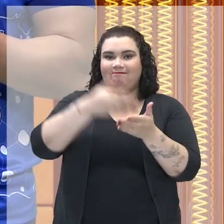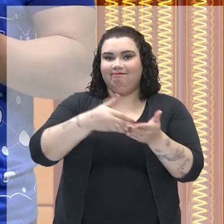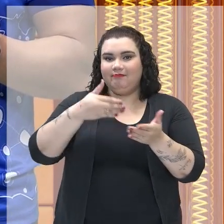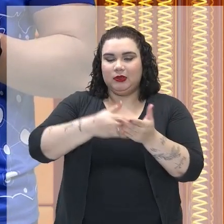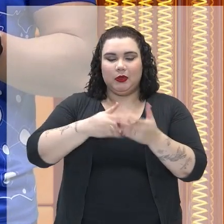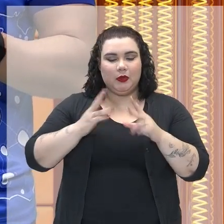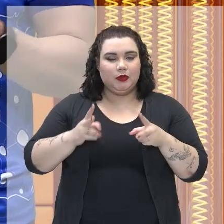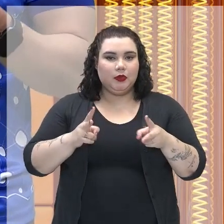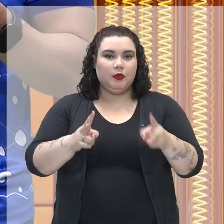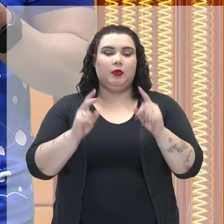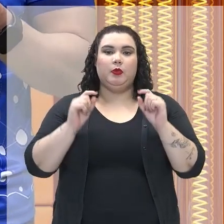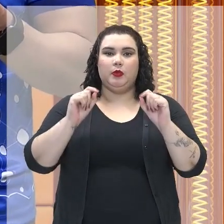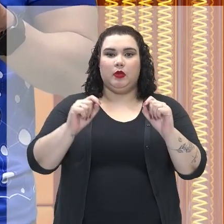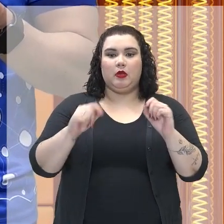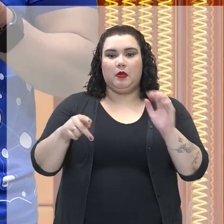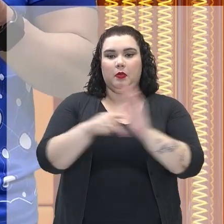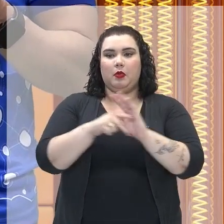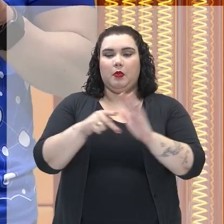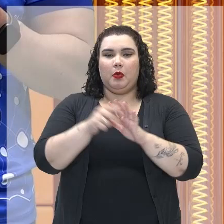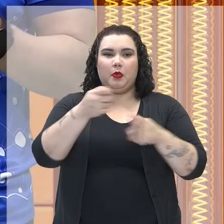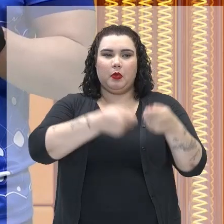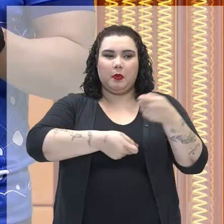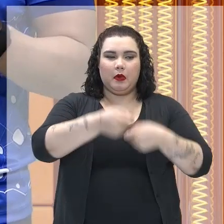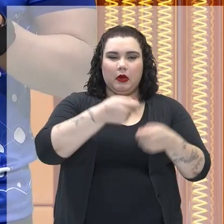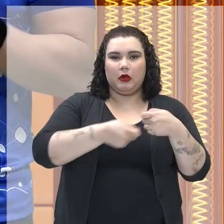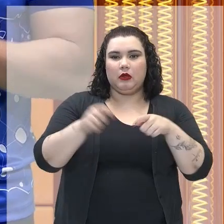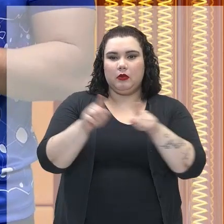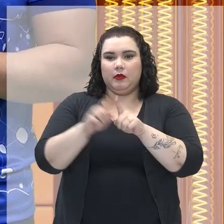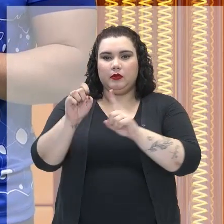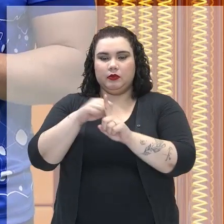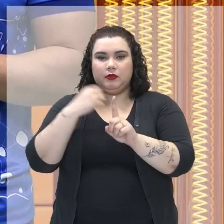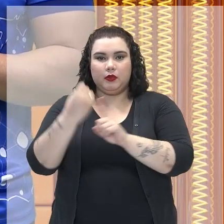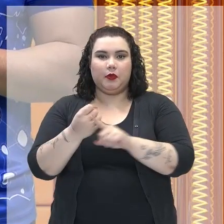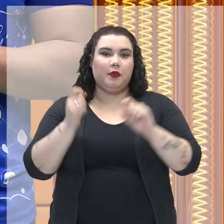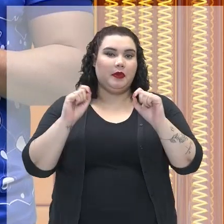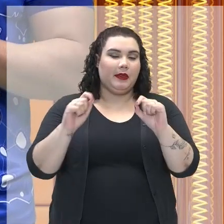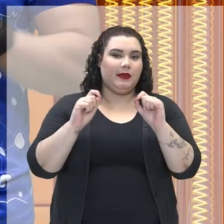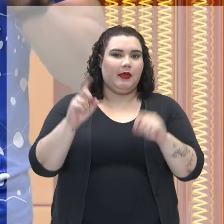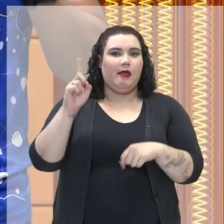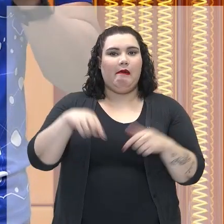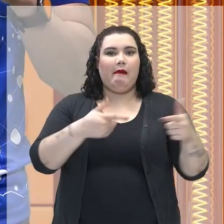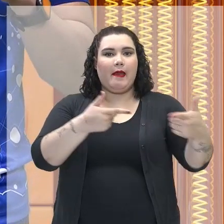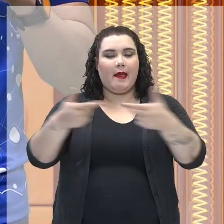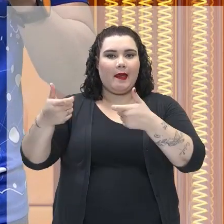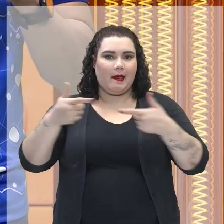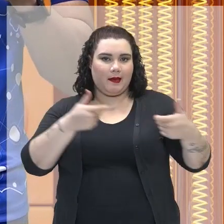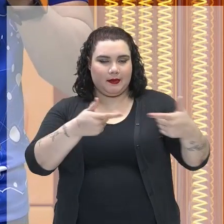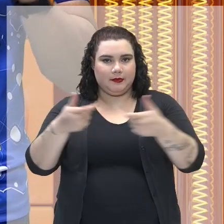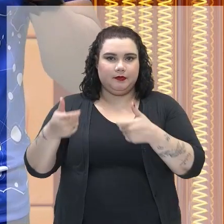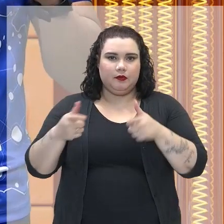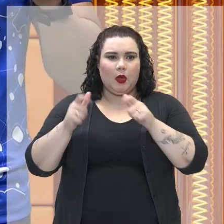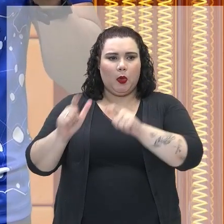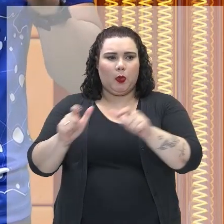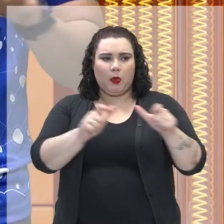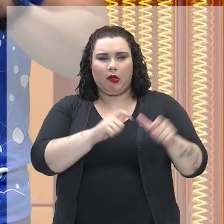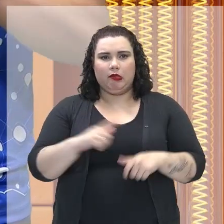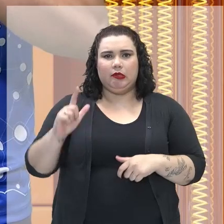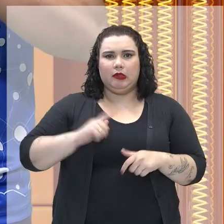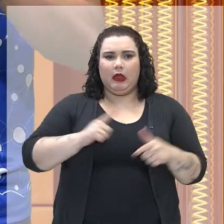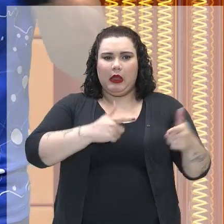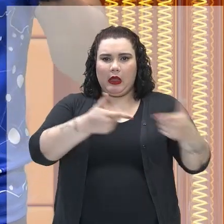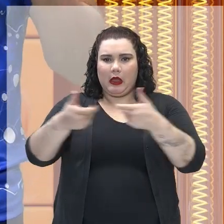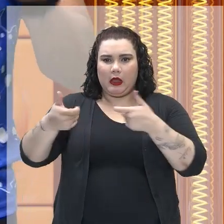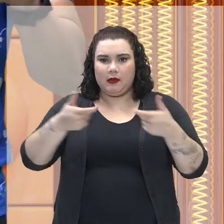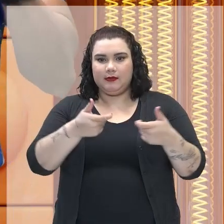continente africano, tanto do ponto de vista econômico como social, é a questão das guerras civis. Em lugares onde a gente tem guerra, turma, a